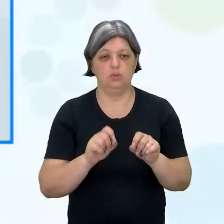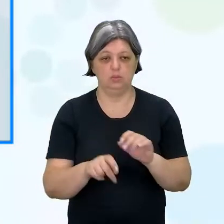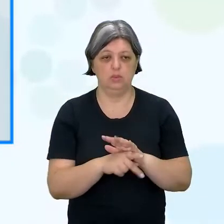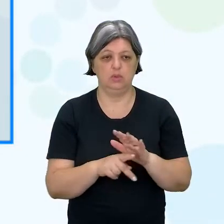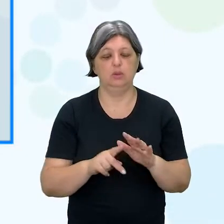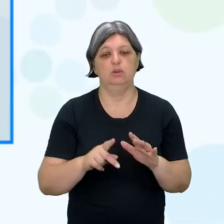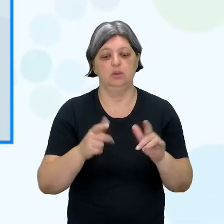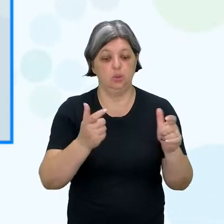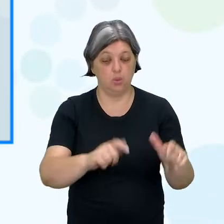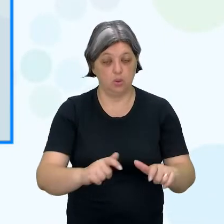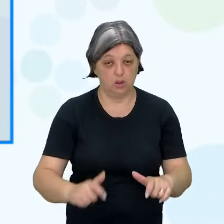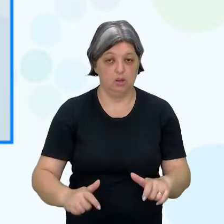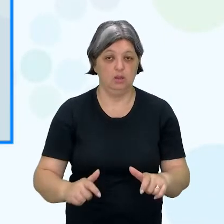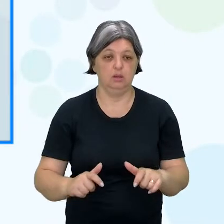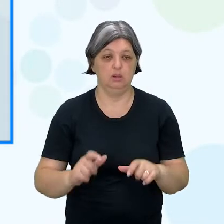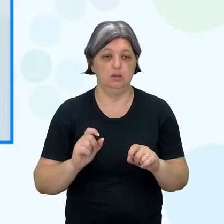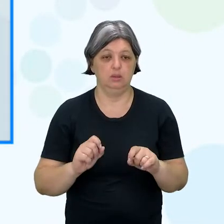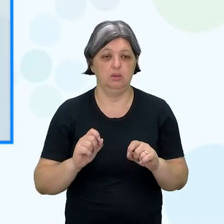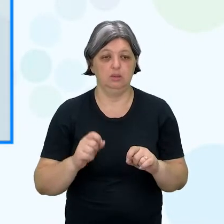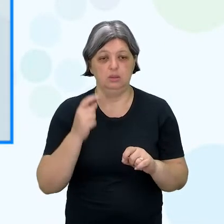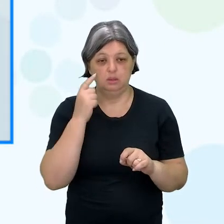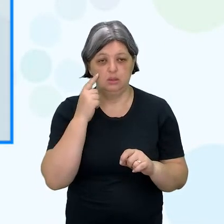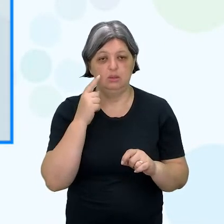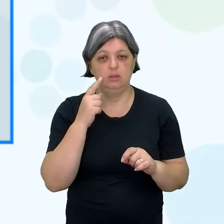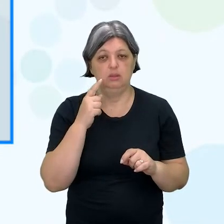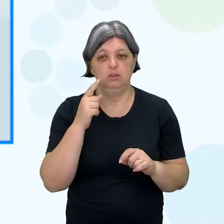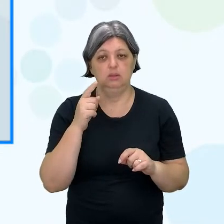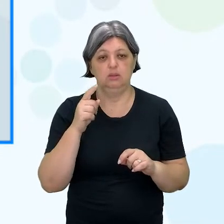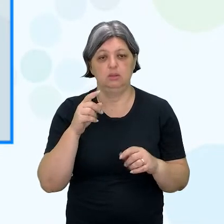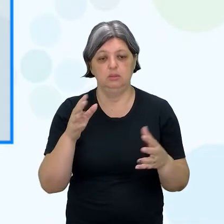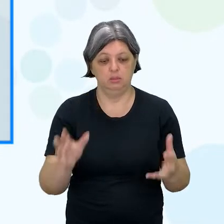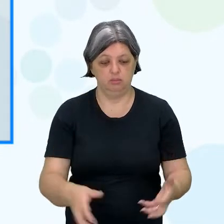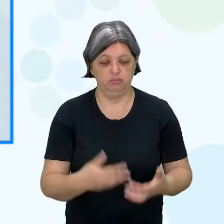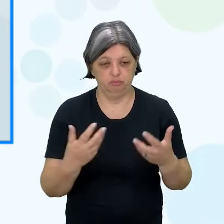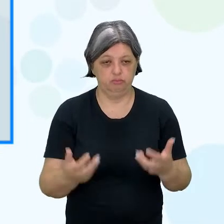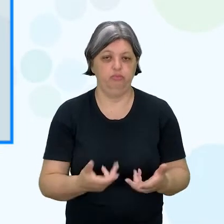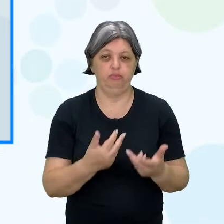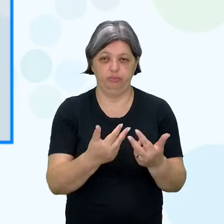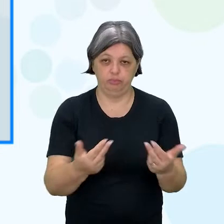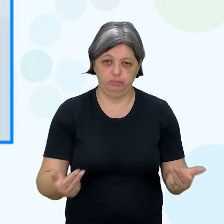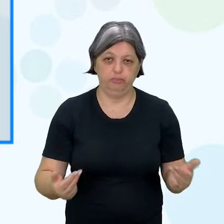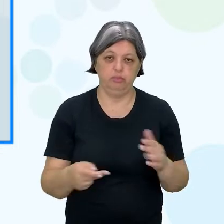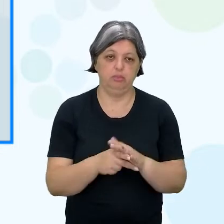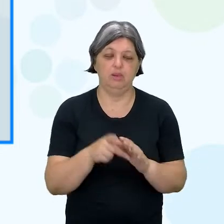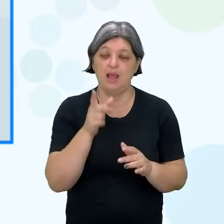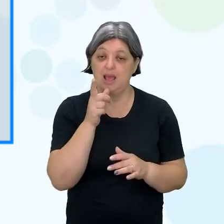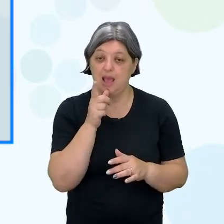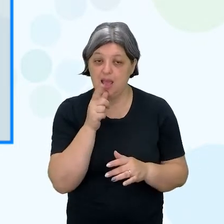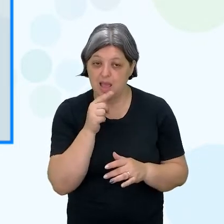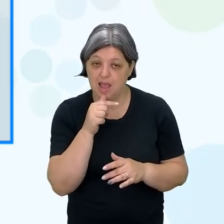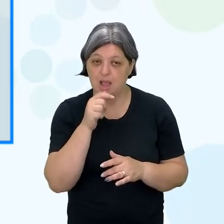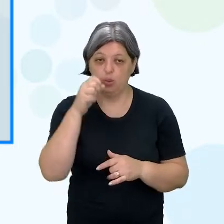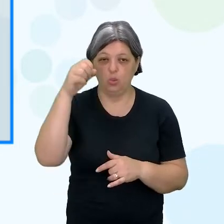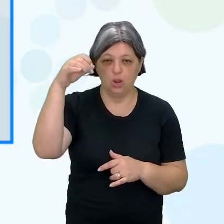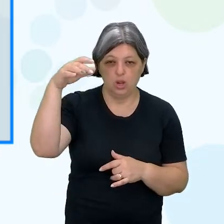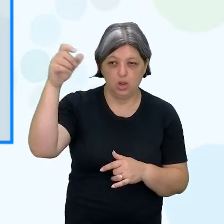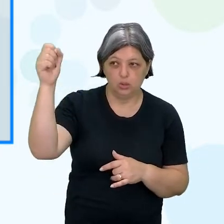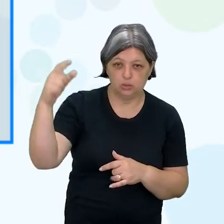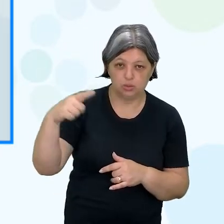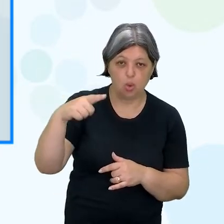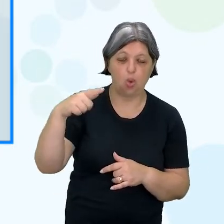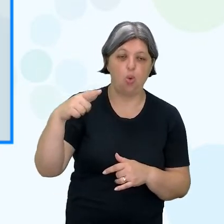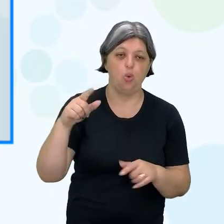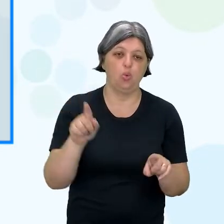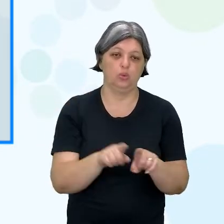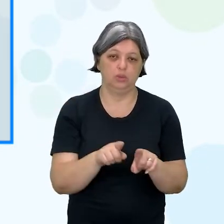competir por espaço, por recursos, os vegetais começam a competir, por exemplo, por água, por luz, os animais